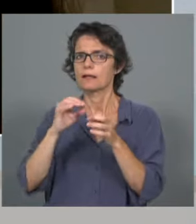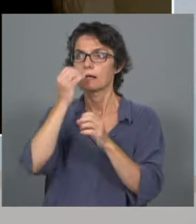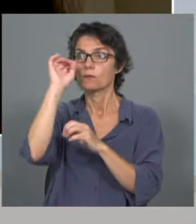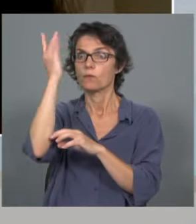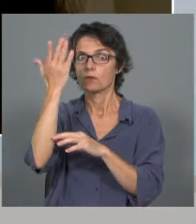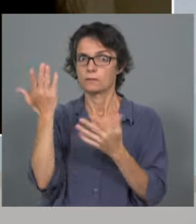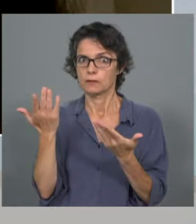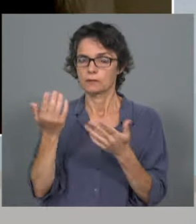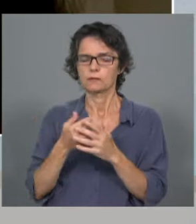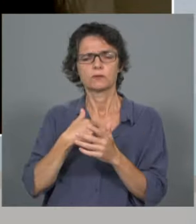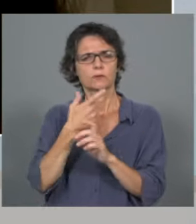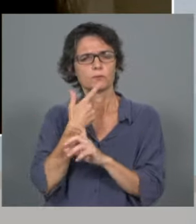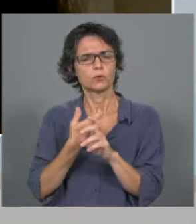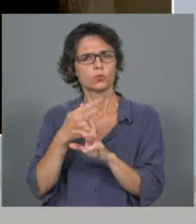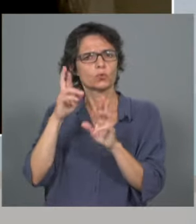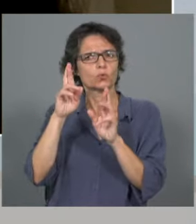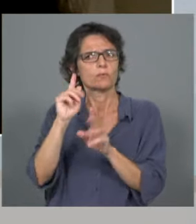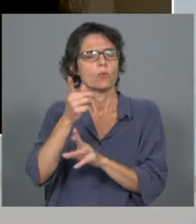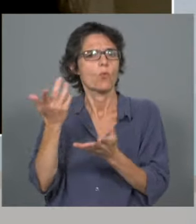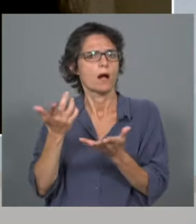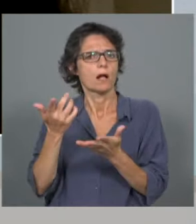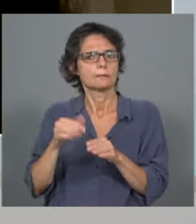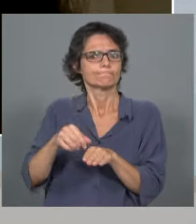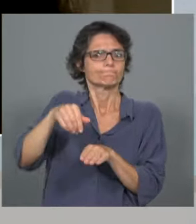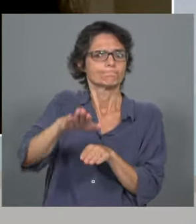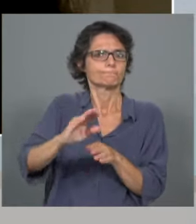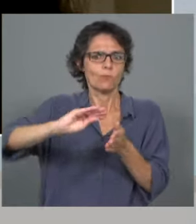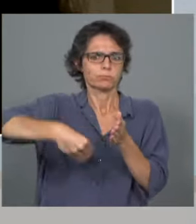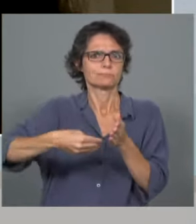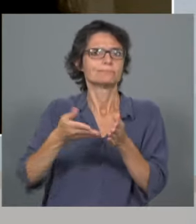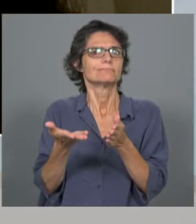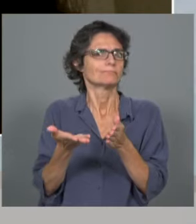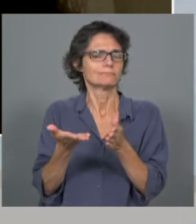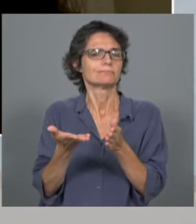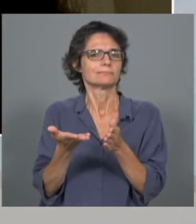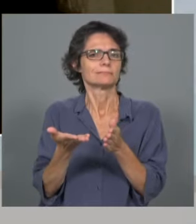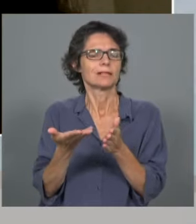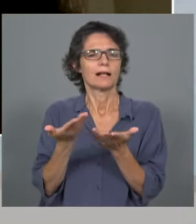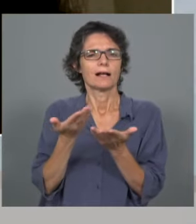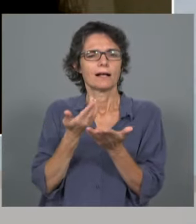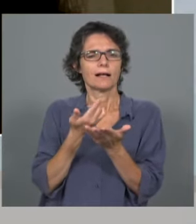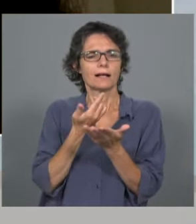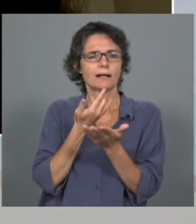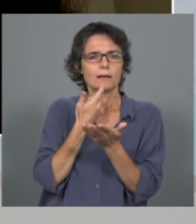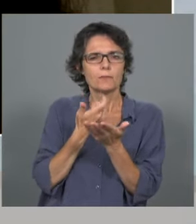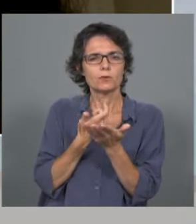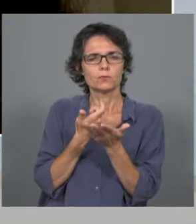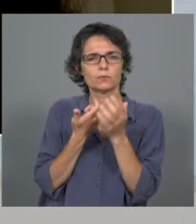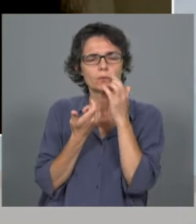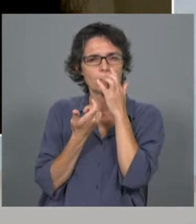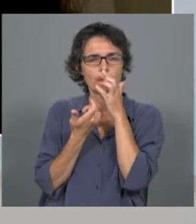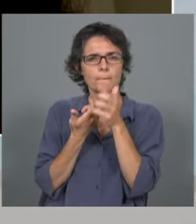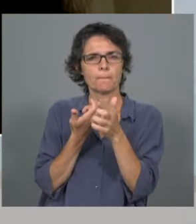Que esperança é que deposita também neste passo que foi dado? Como é que antevê, ao fim e ao cabo,